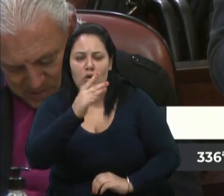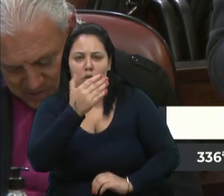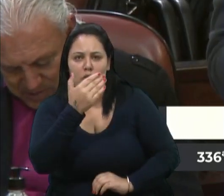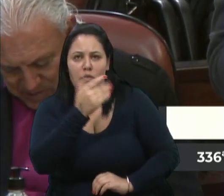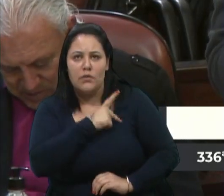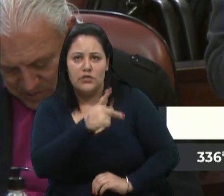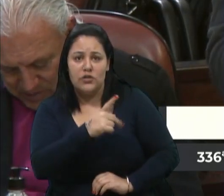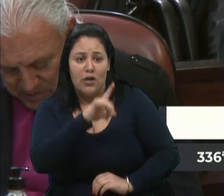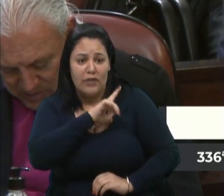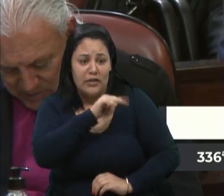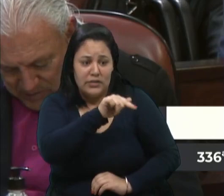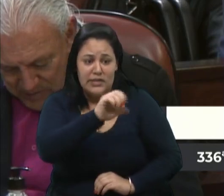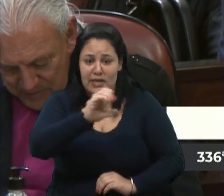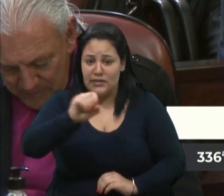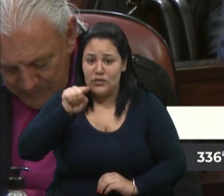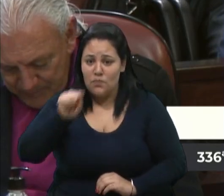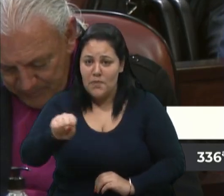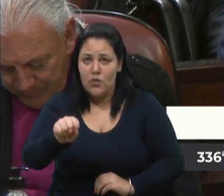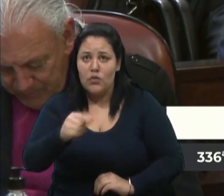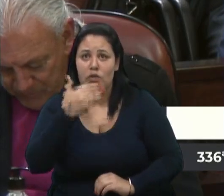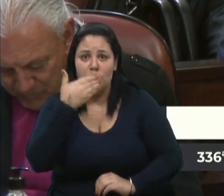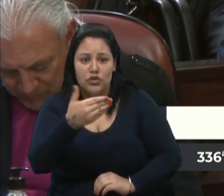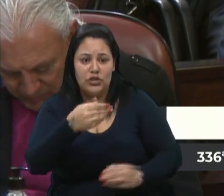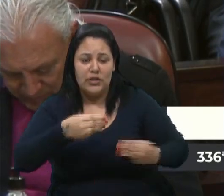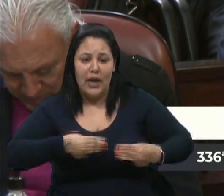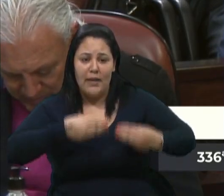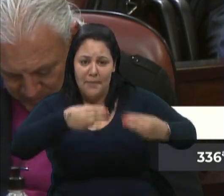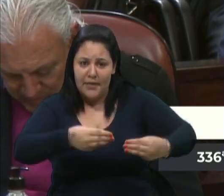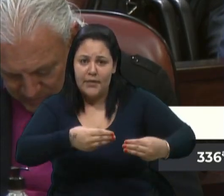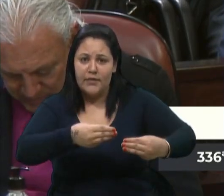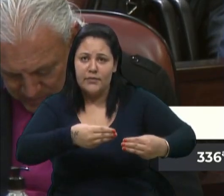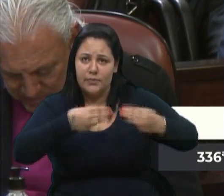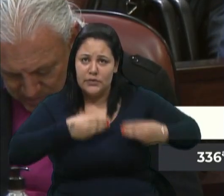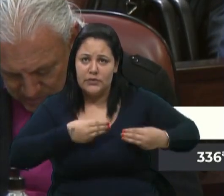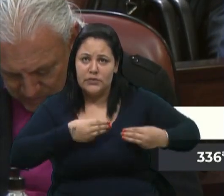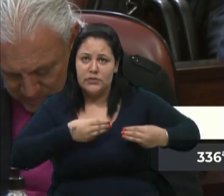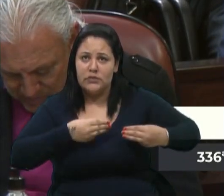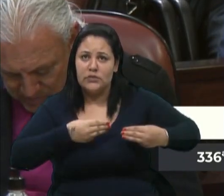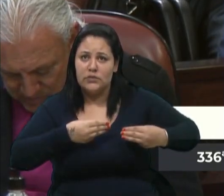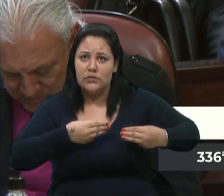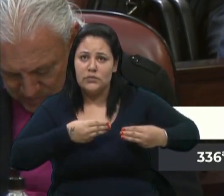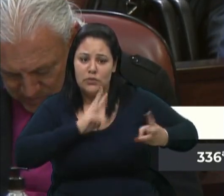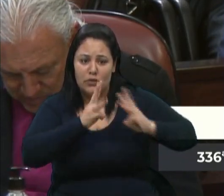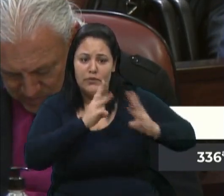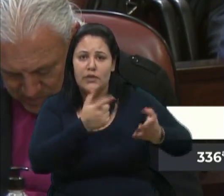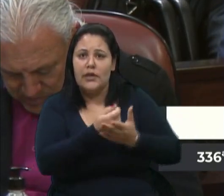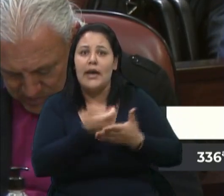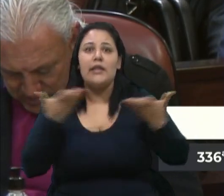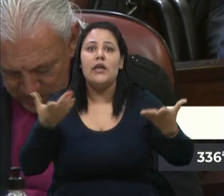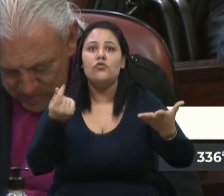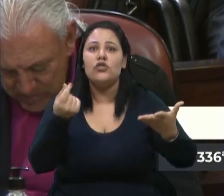mil de uma emenda que eu consegui para comprar vans. Podemos doar essas 700. Cadê o dinheiro da van?